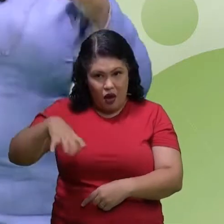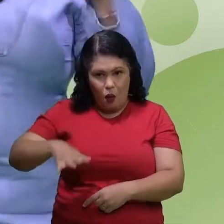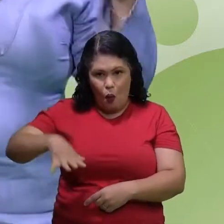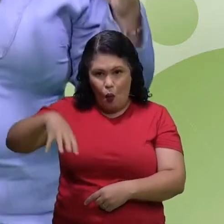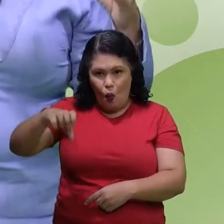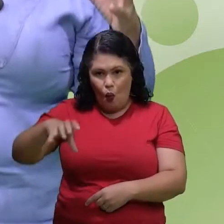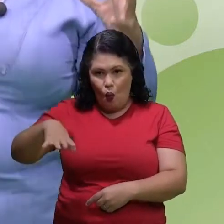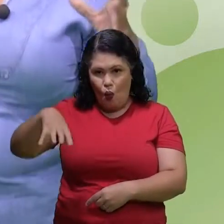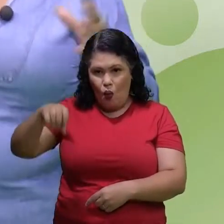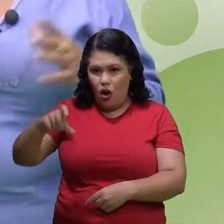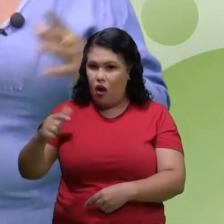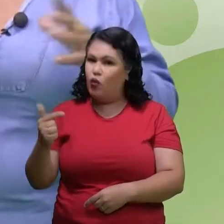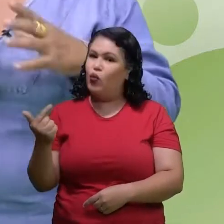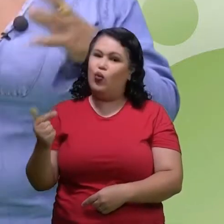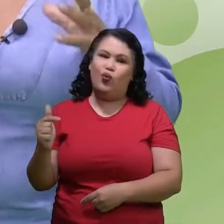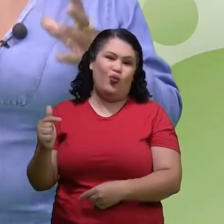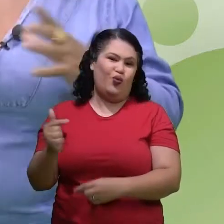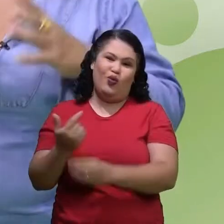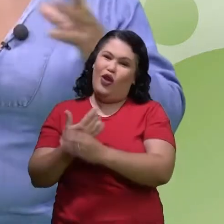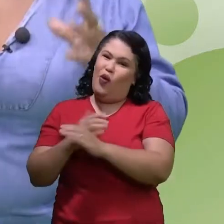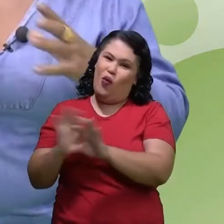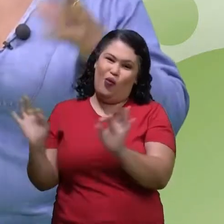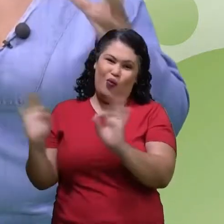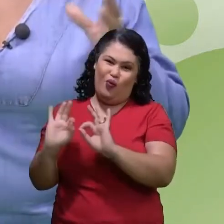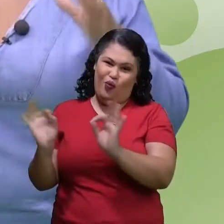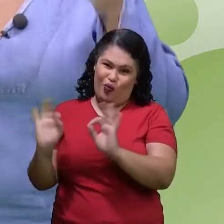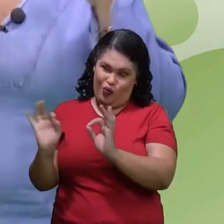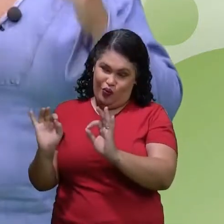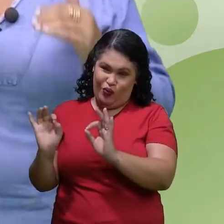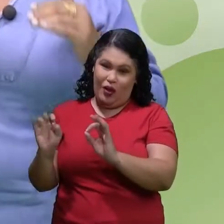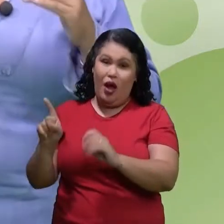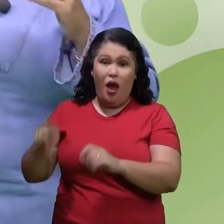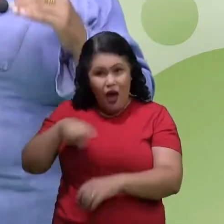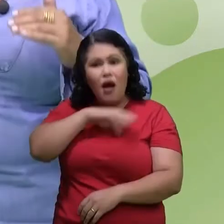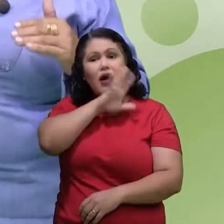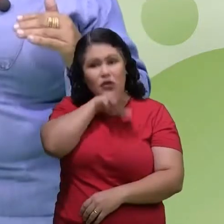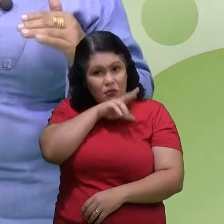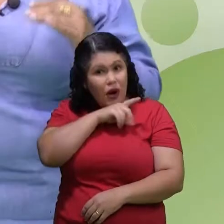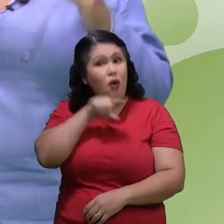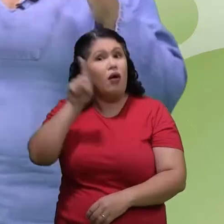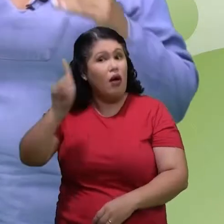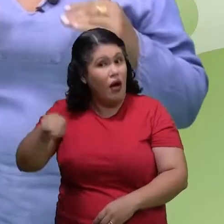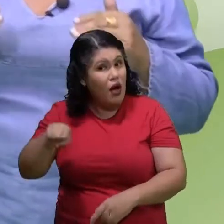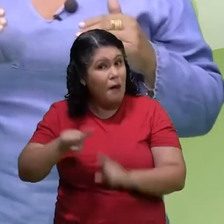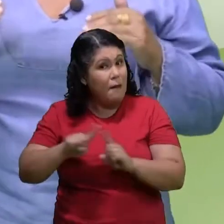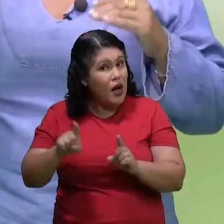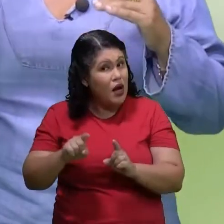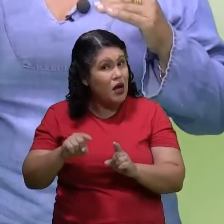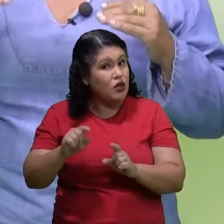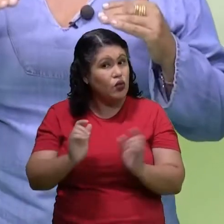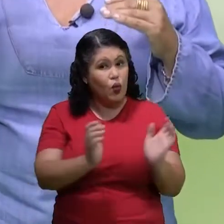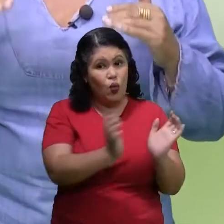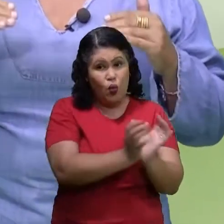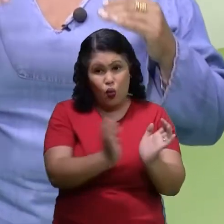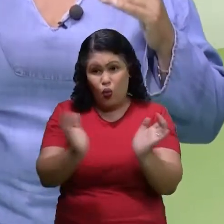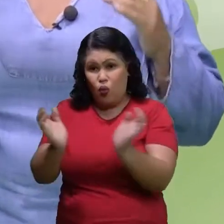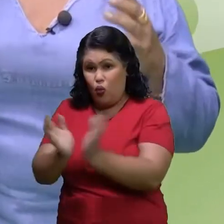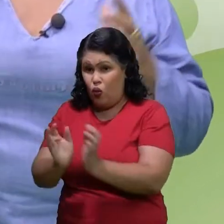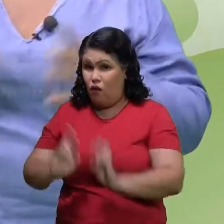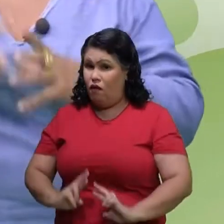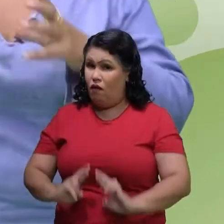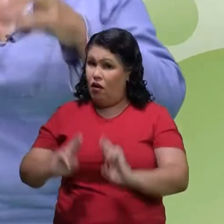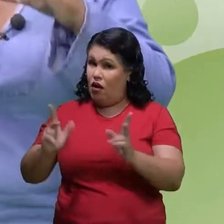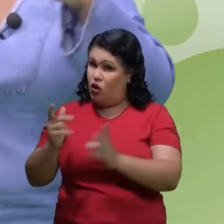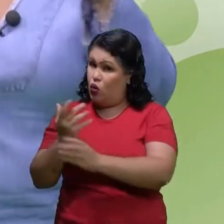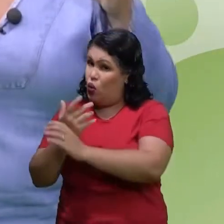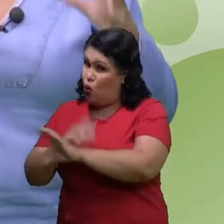as águas-vivas, que elas também são animais, mas dentro de uma categoria classificado como